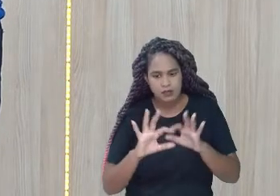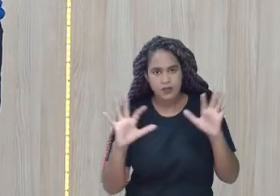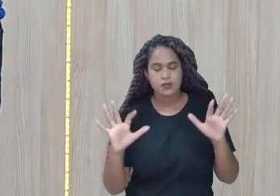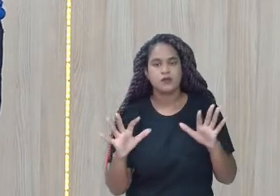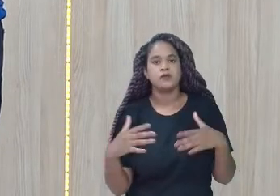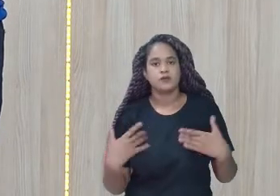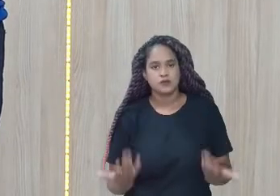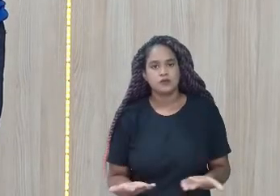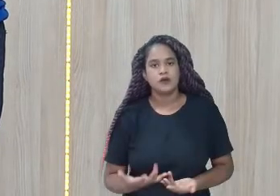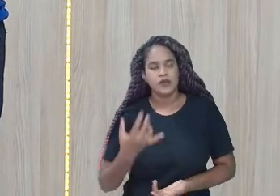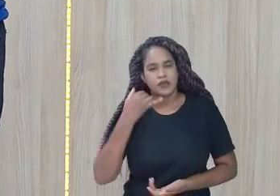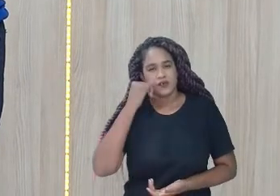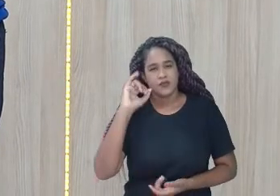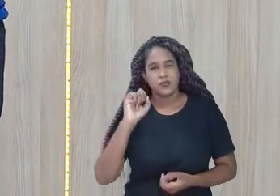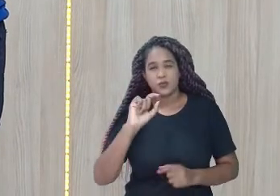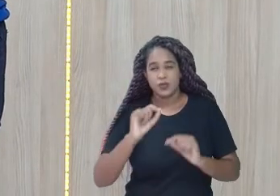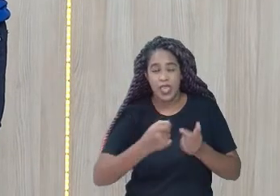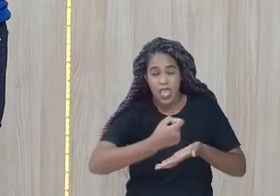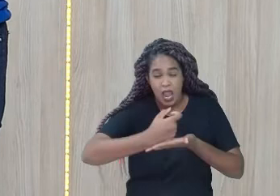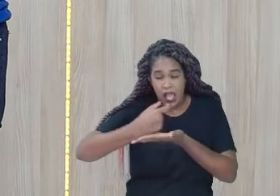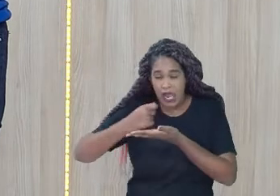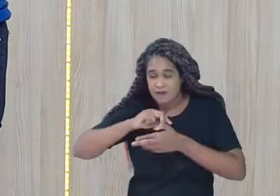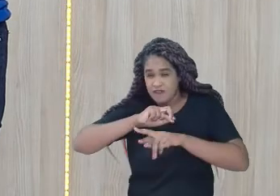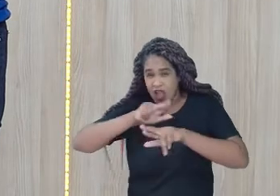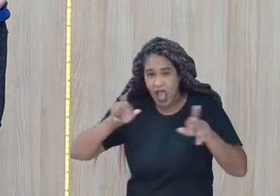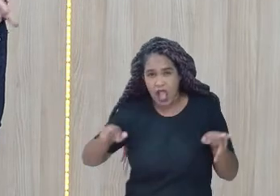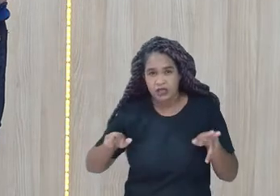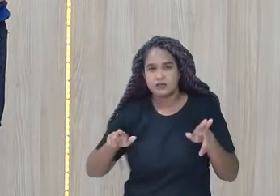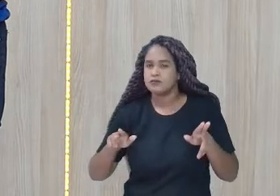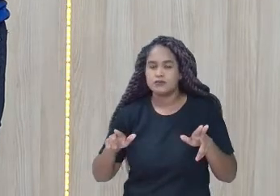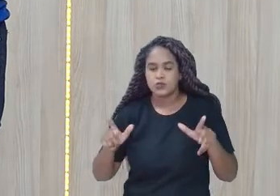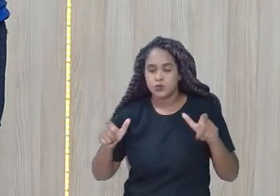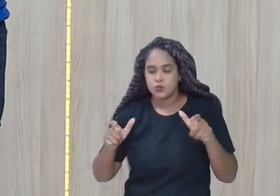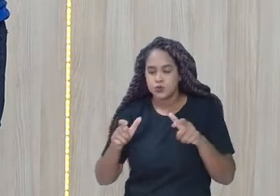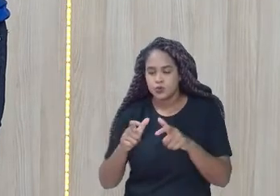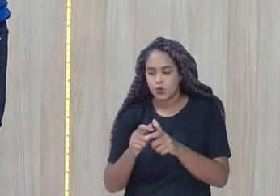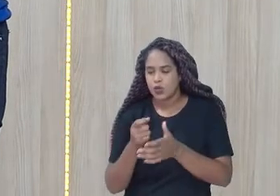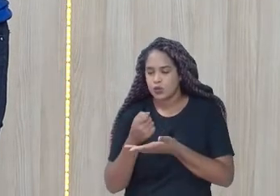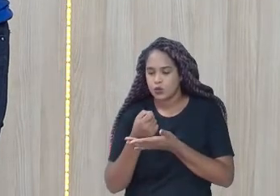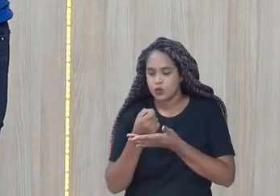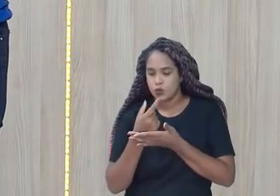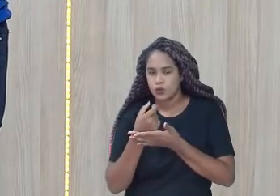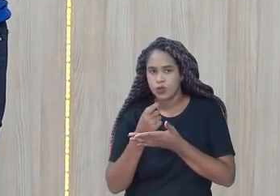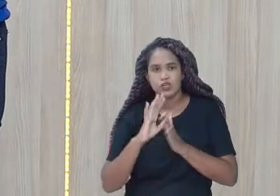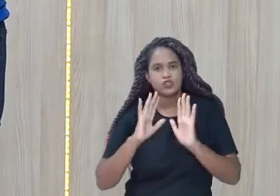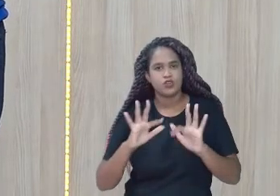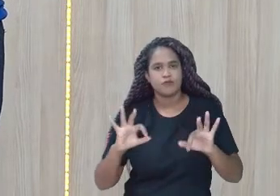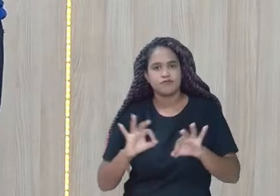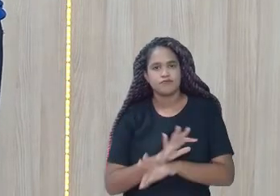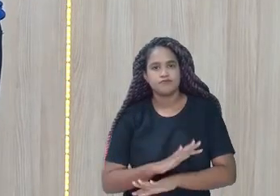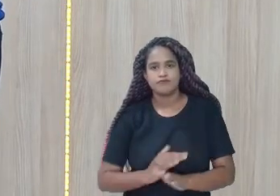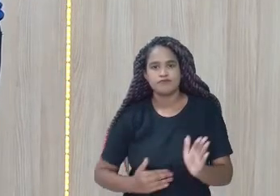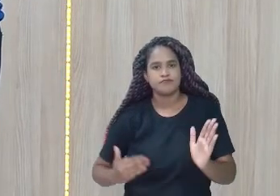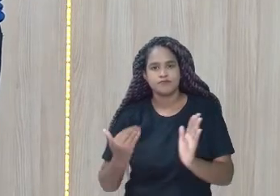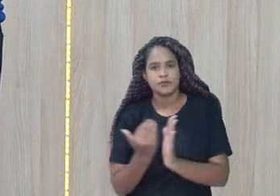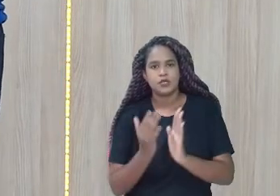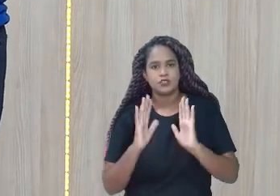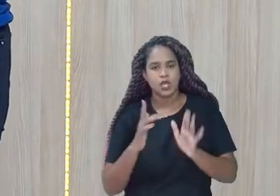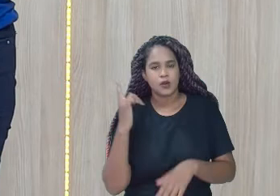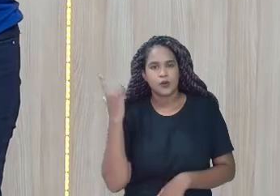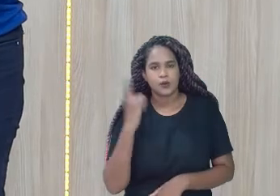a ingestão de medicamentos. Em vez de tomar vários tipos de drogas, 2 já vão